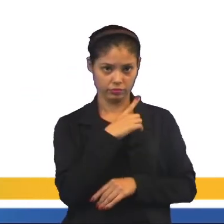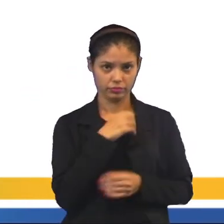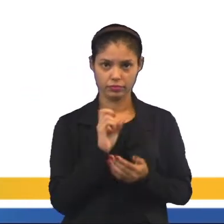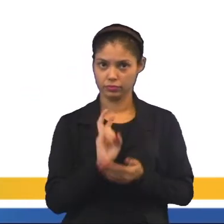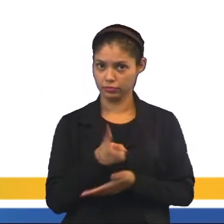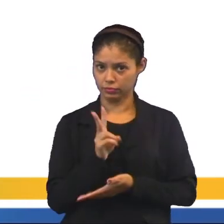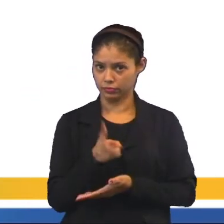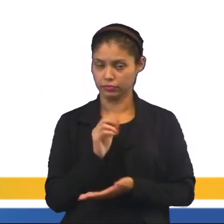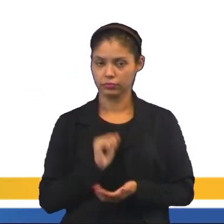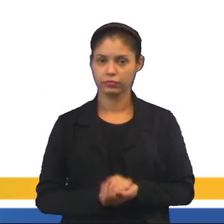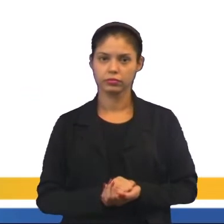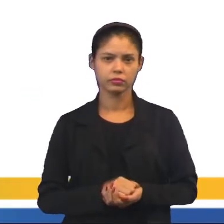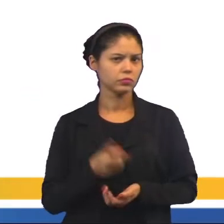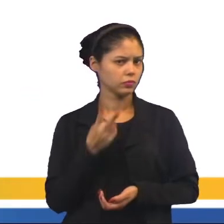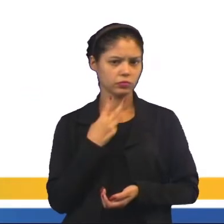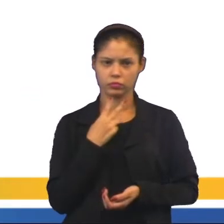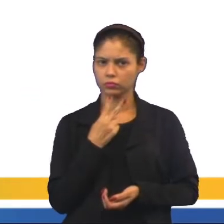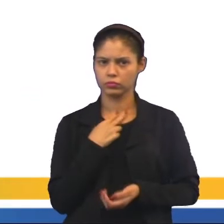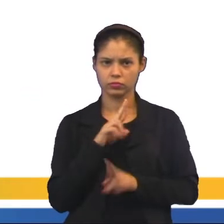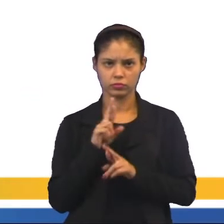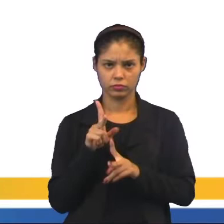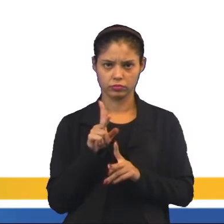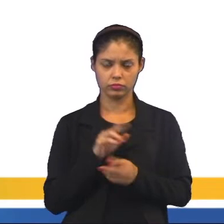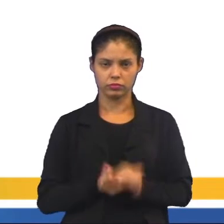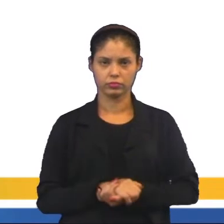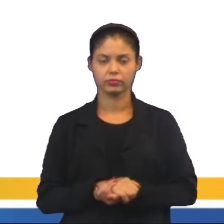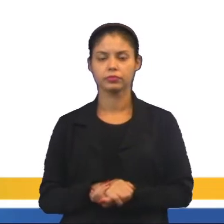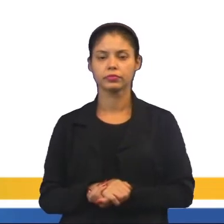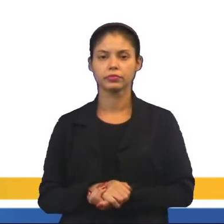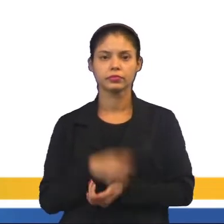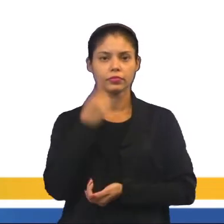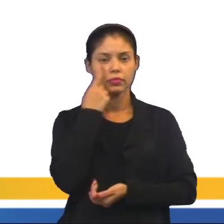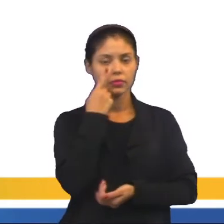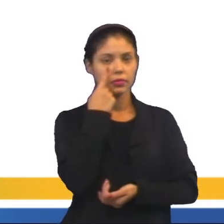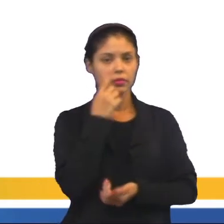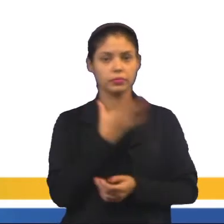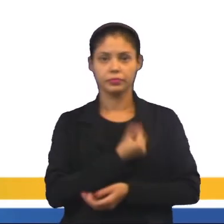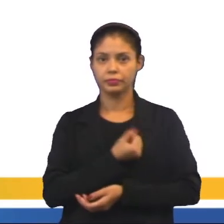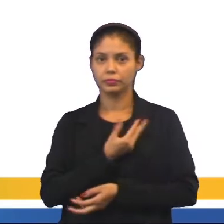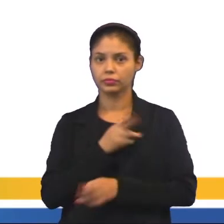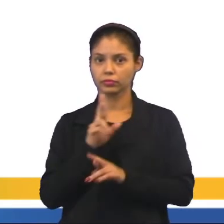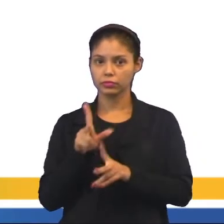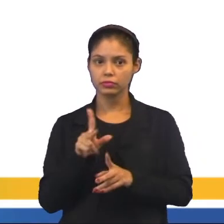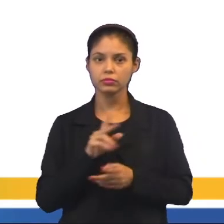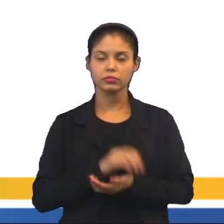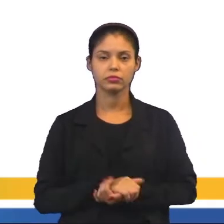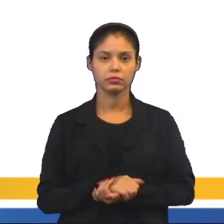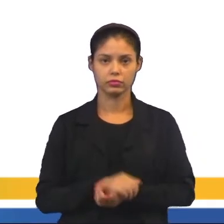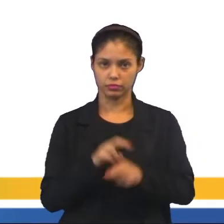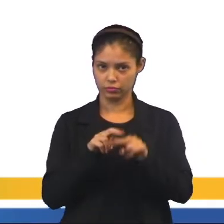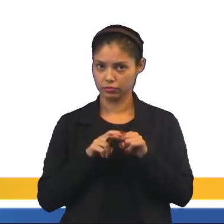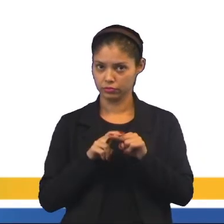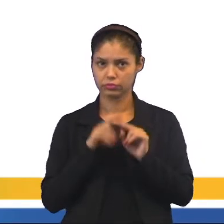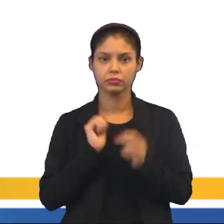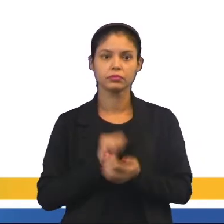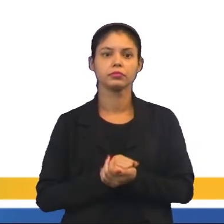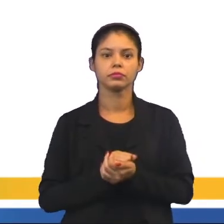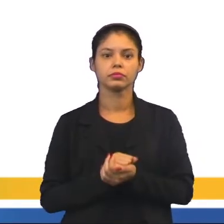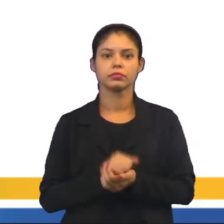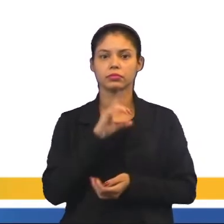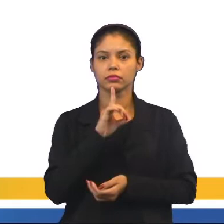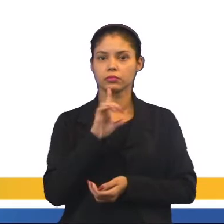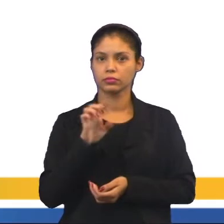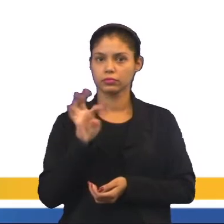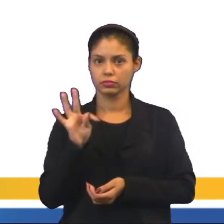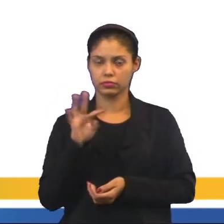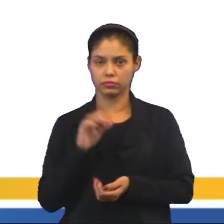o mesmo, não pode dar diferente. Observe que os números são diferentes, porém, a determinante